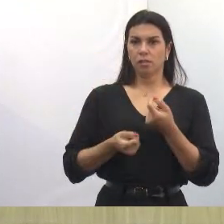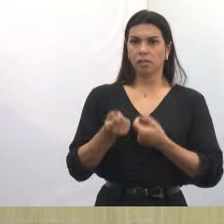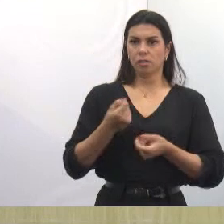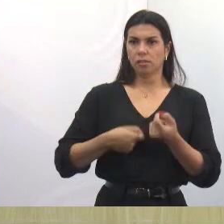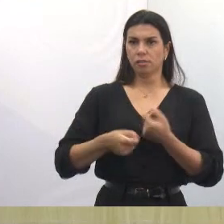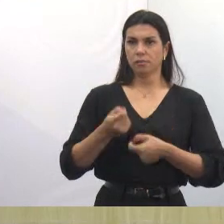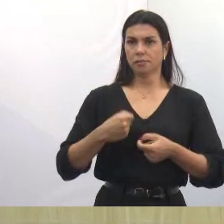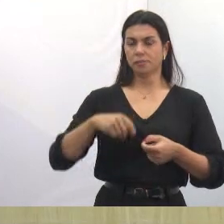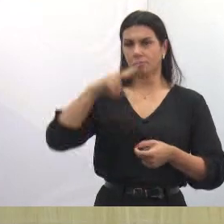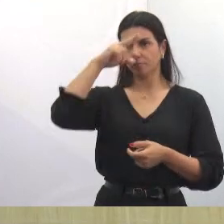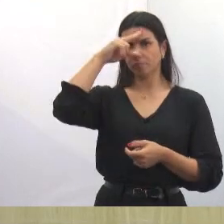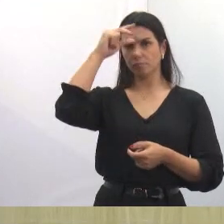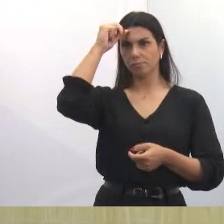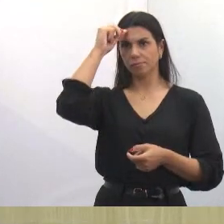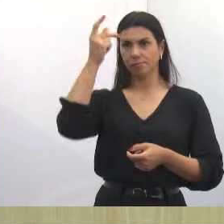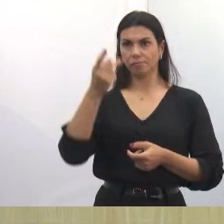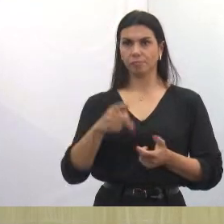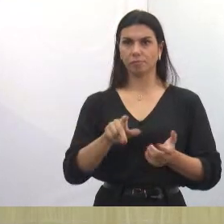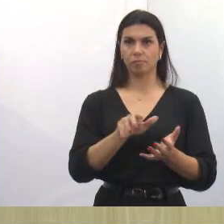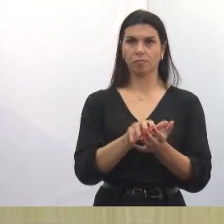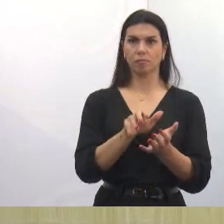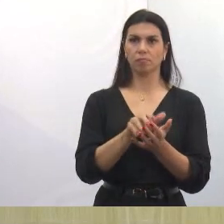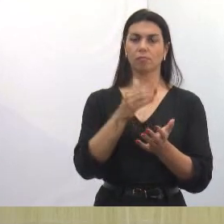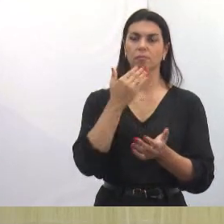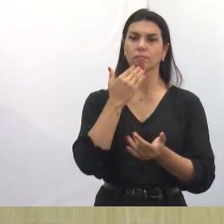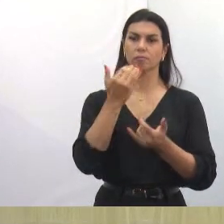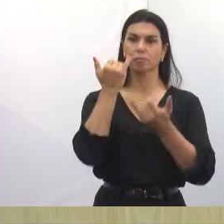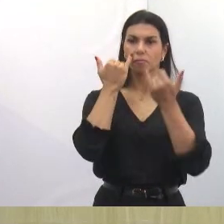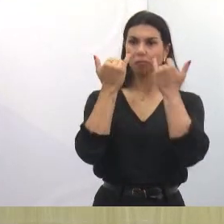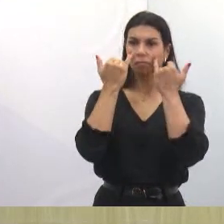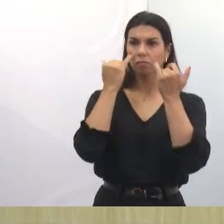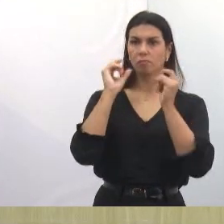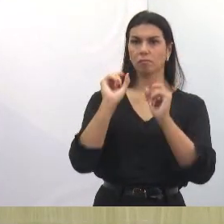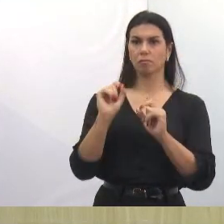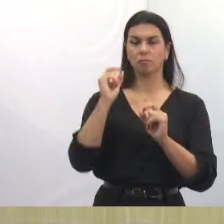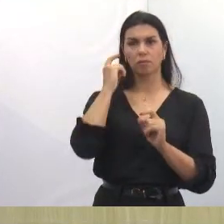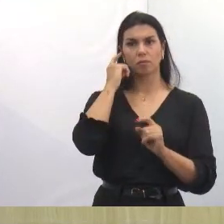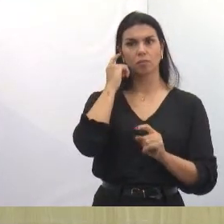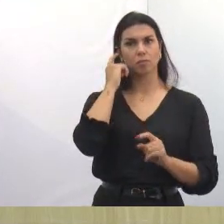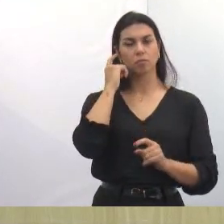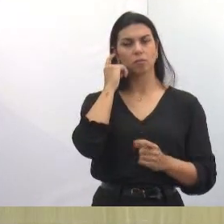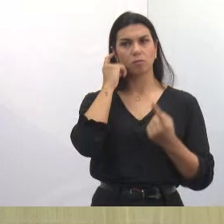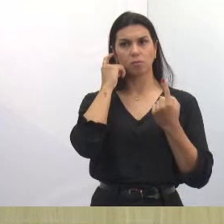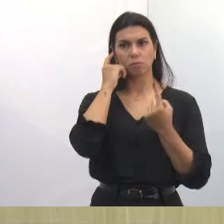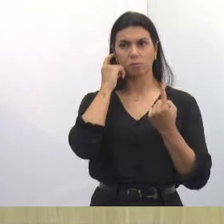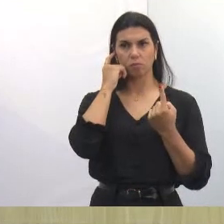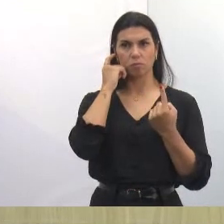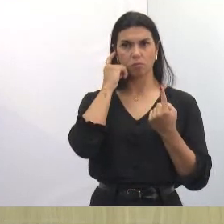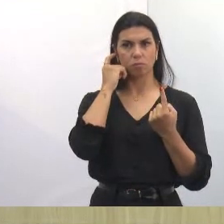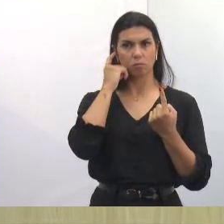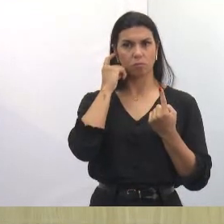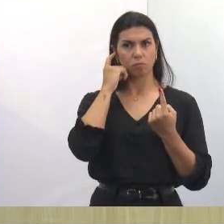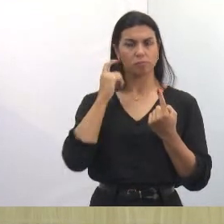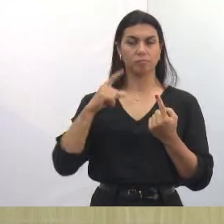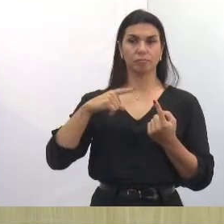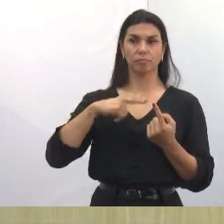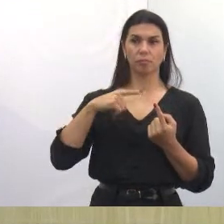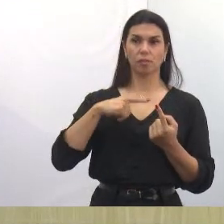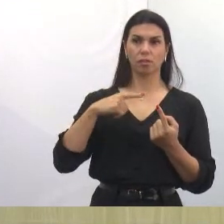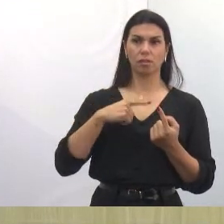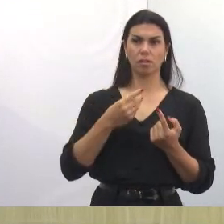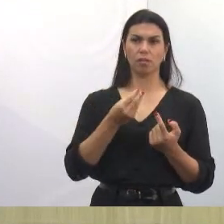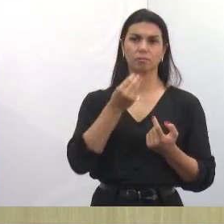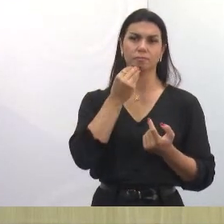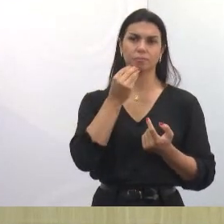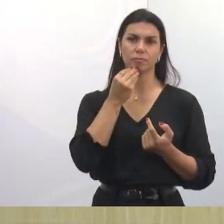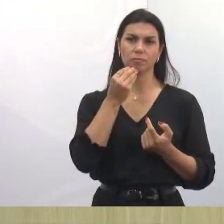administração municipal o seguinte pedido de informações. 1. Houve alguma